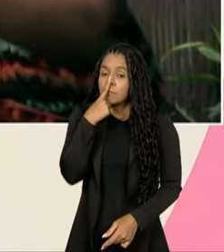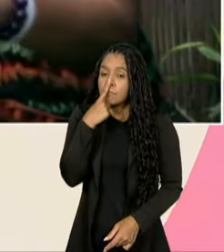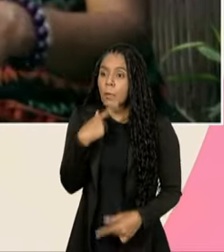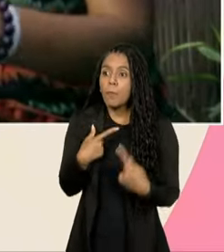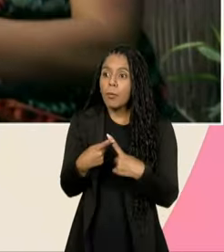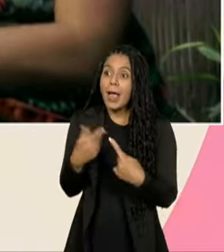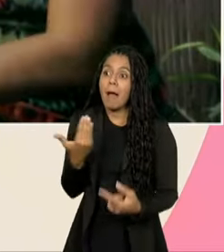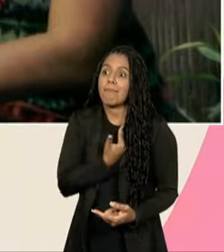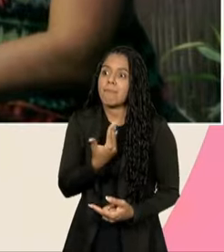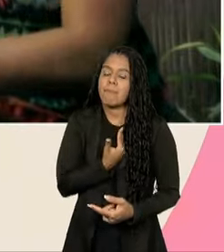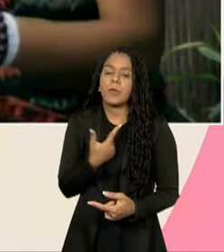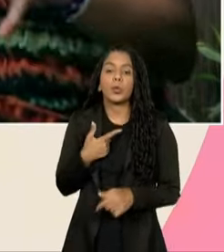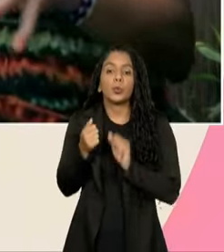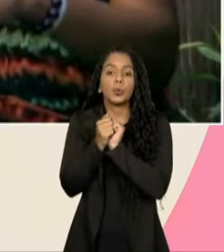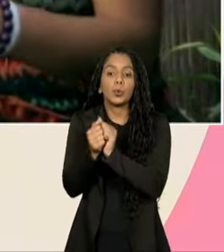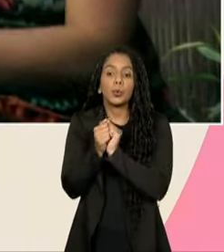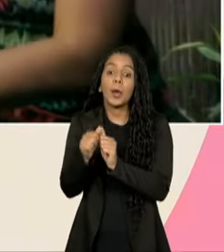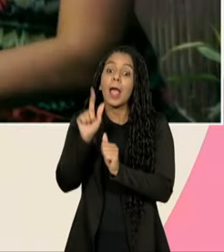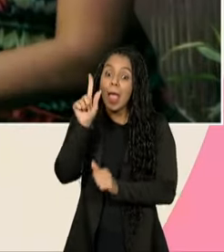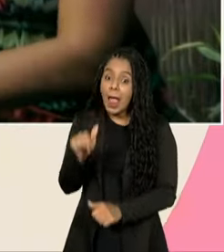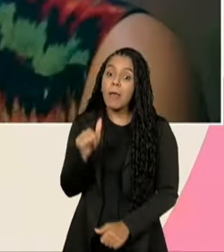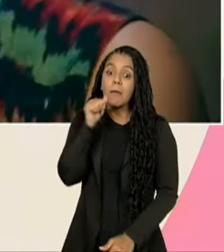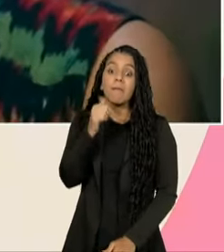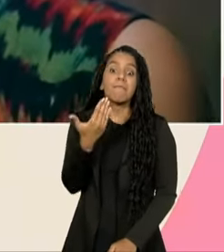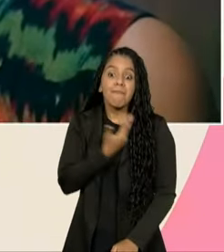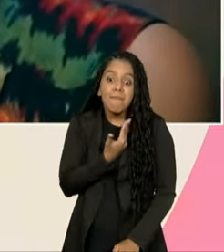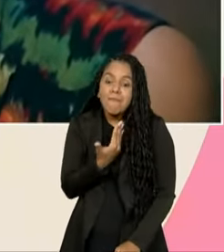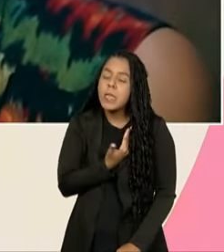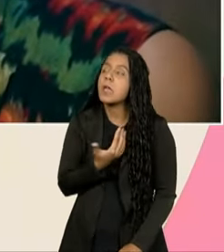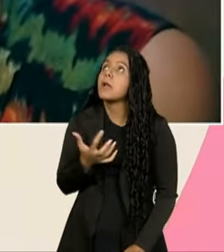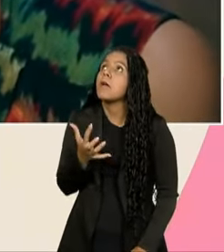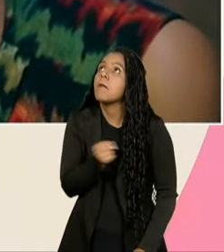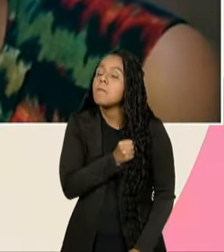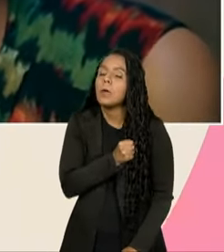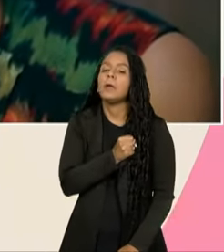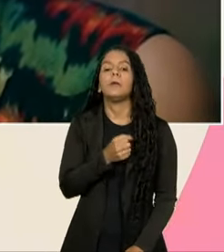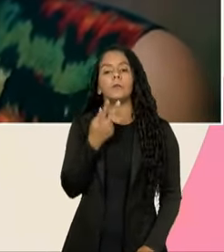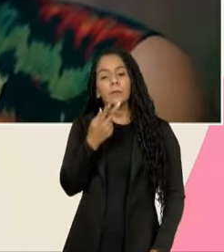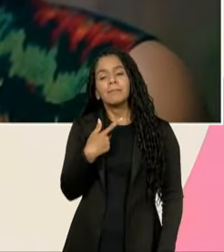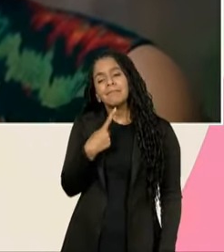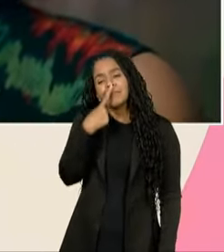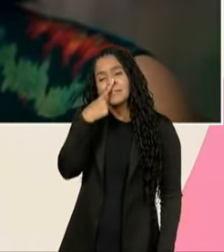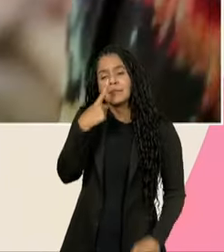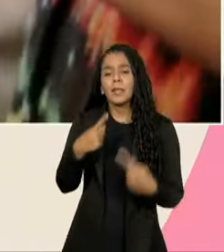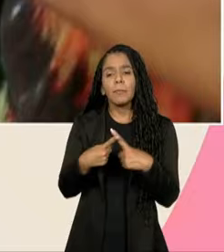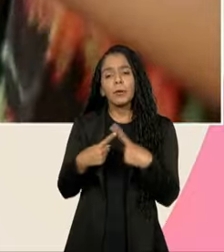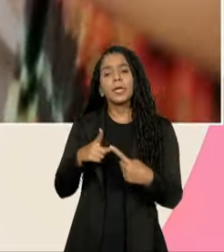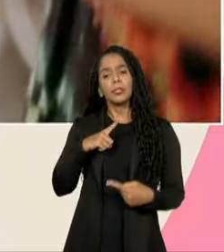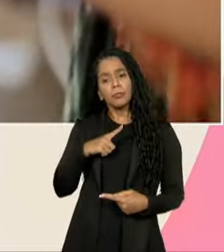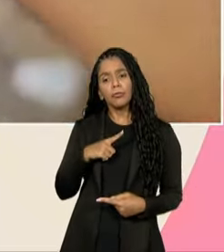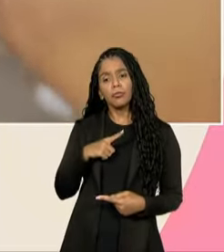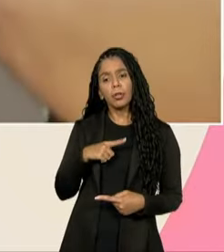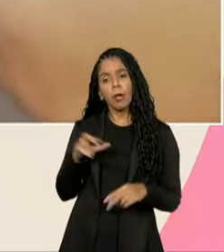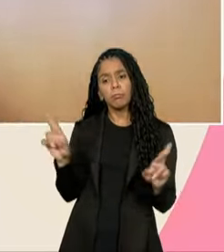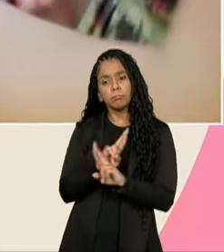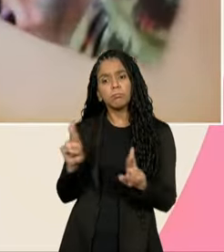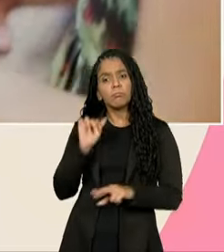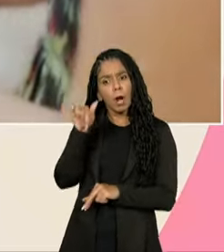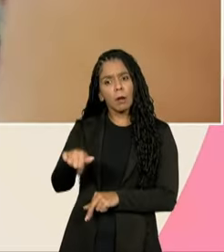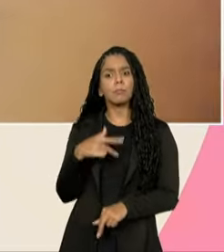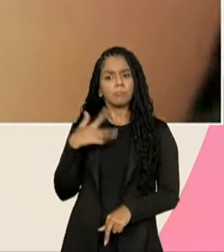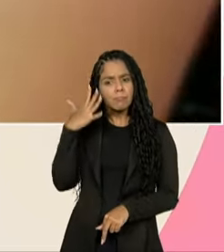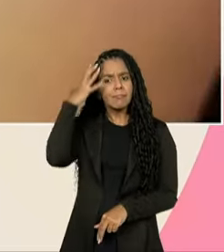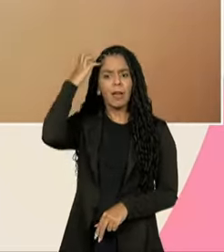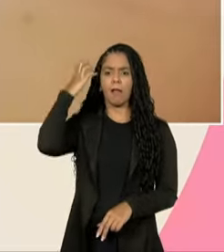lógico. Porque eu tive intimidade, ela foi minha amiga, querida, né? Então, assim, eu vou falar com intimidade porque eu tive intimidade, né, com a Marielle.